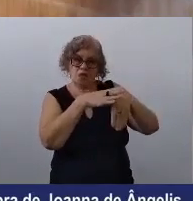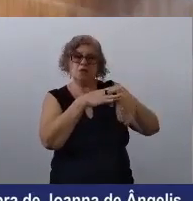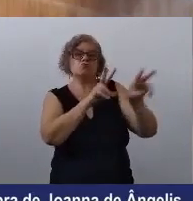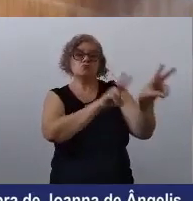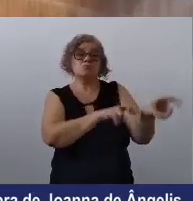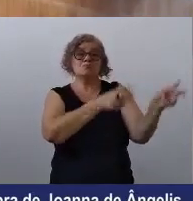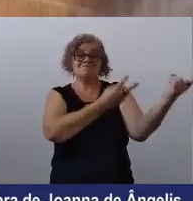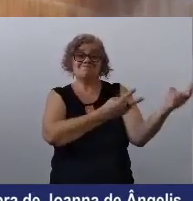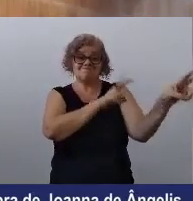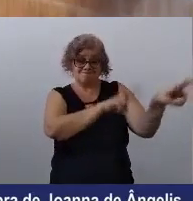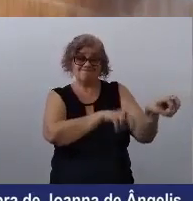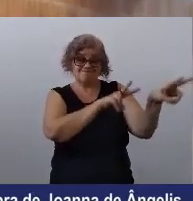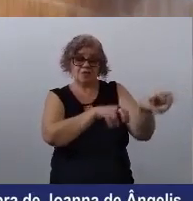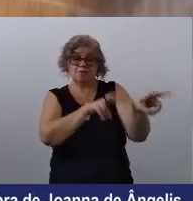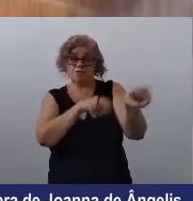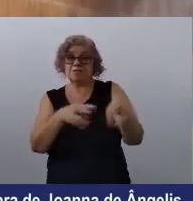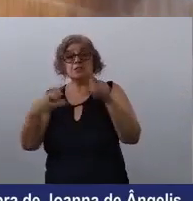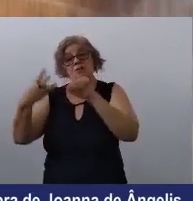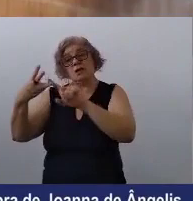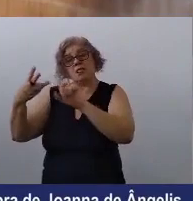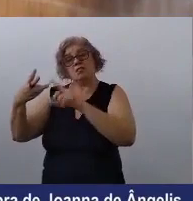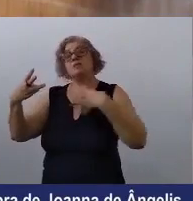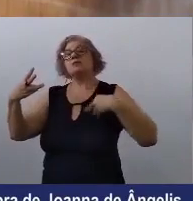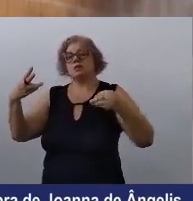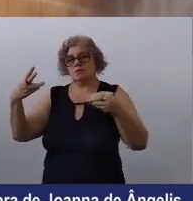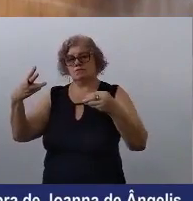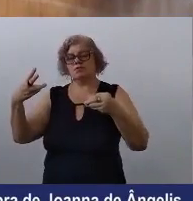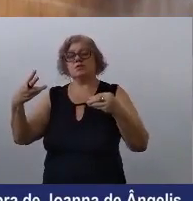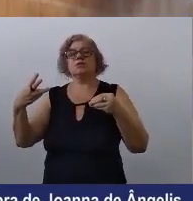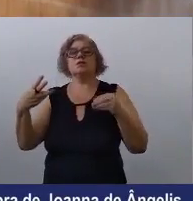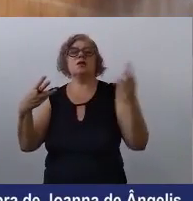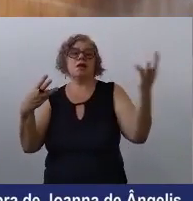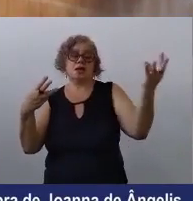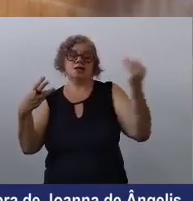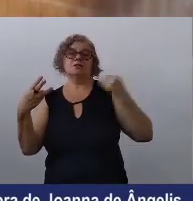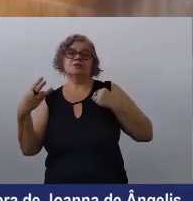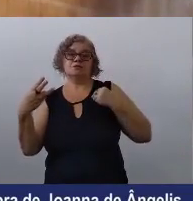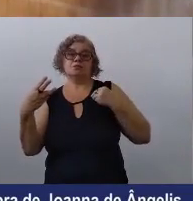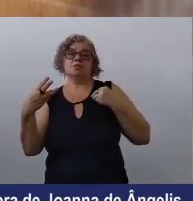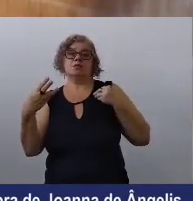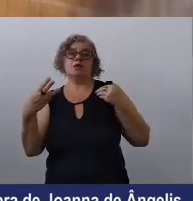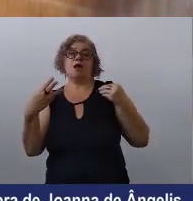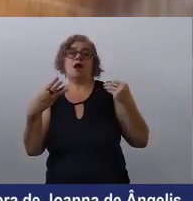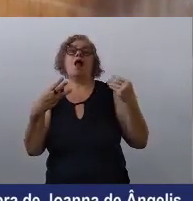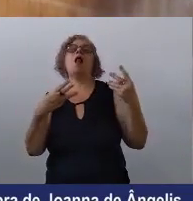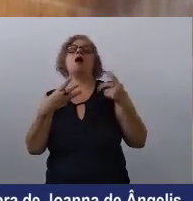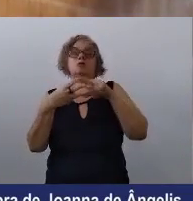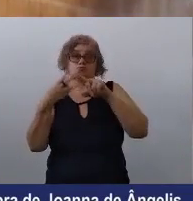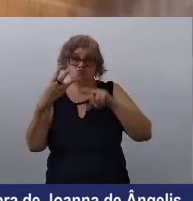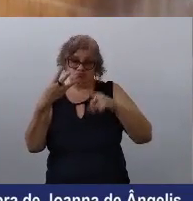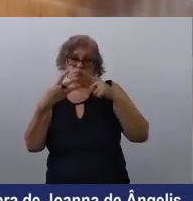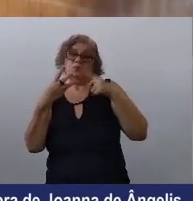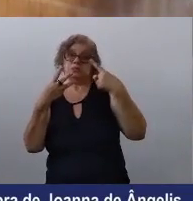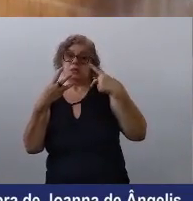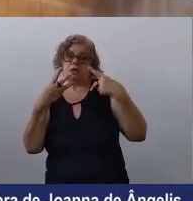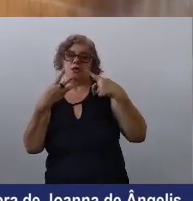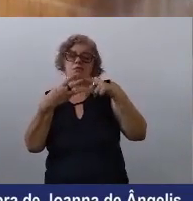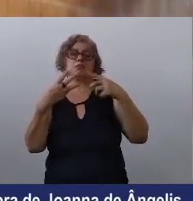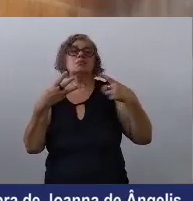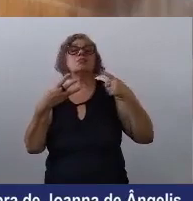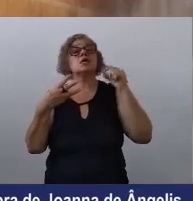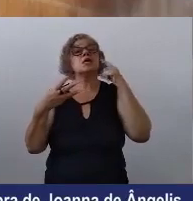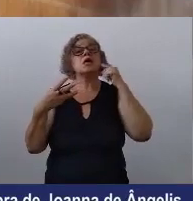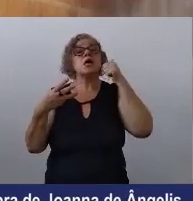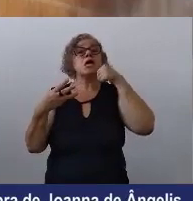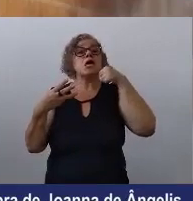vivia. Ela era a terceira filha e recebia educação com as irmãs mais velhas.